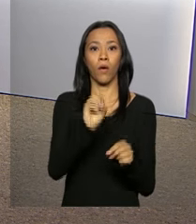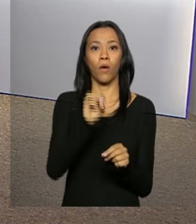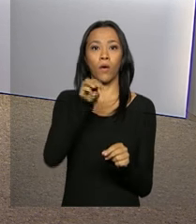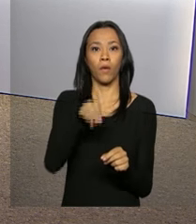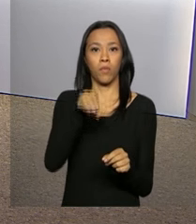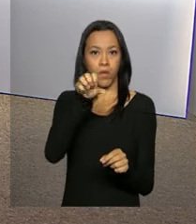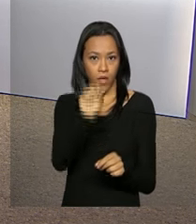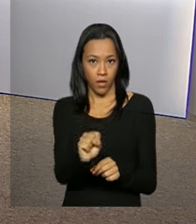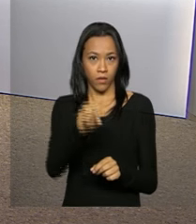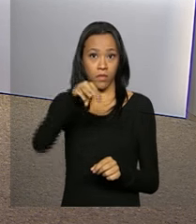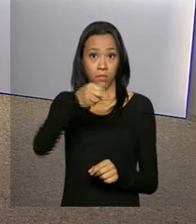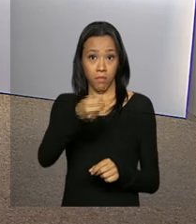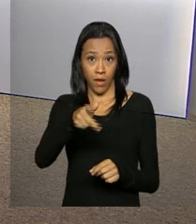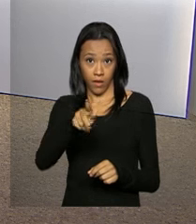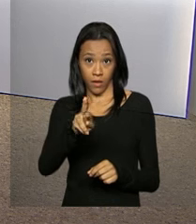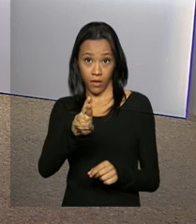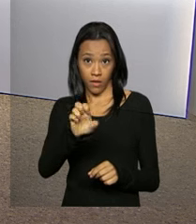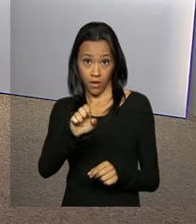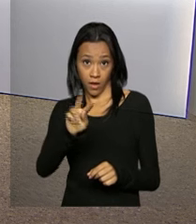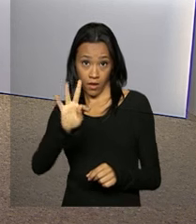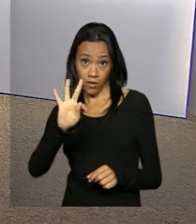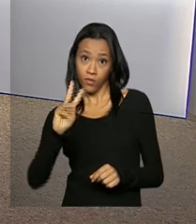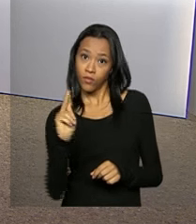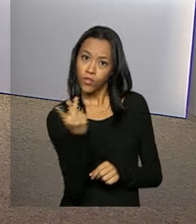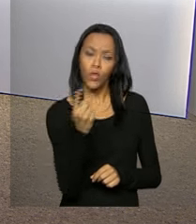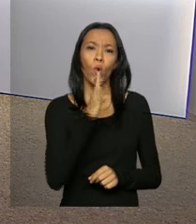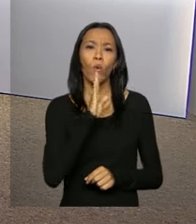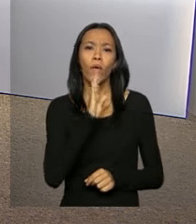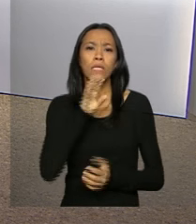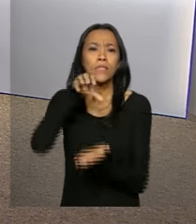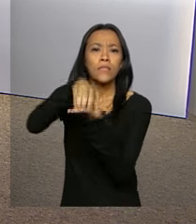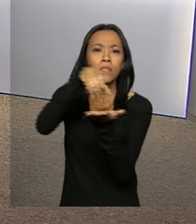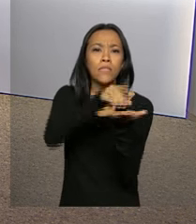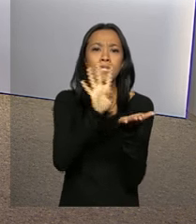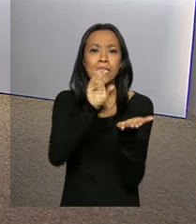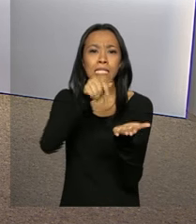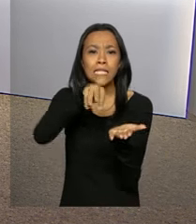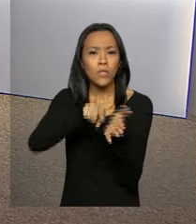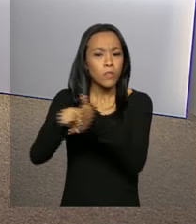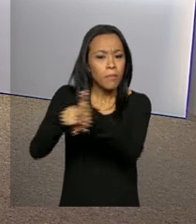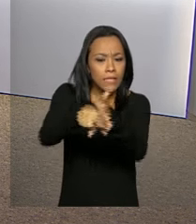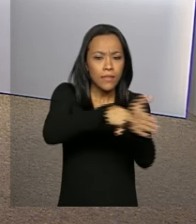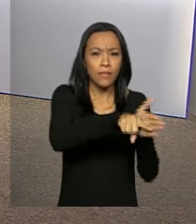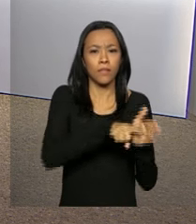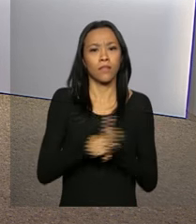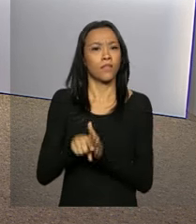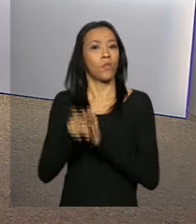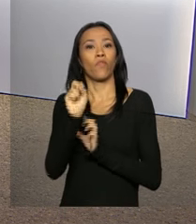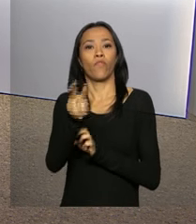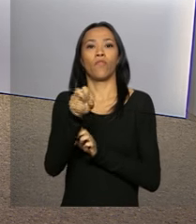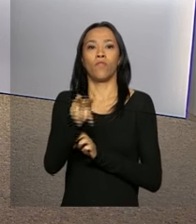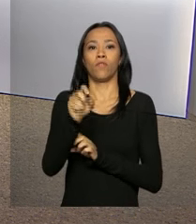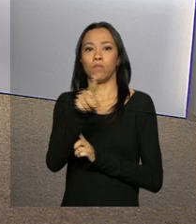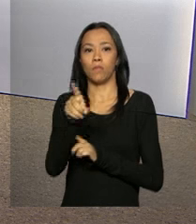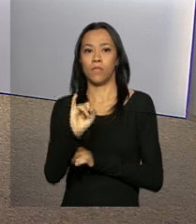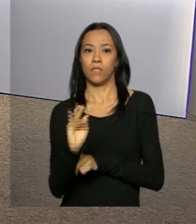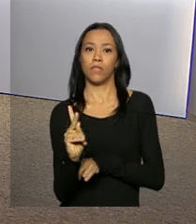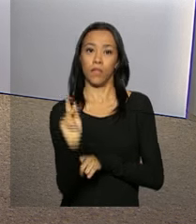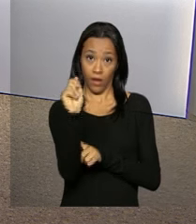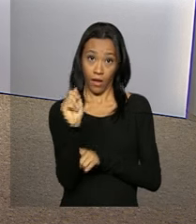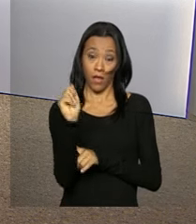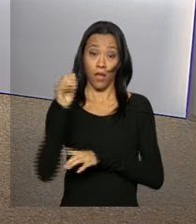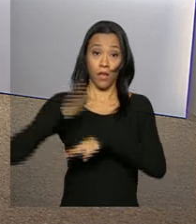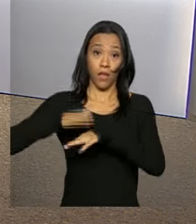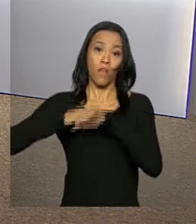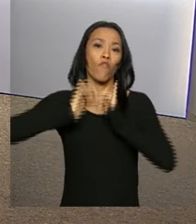Margaret Chan conhece nesta quarta-feira centros de atendimento e pesquisa sobre o zic vírus as informações quem nos